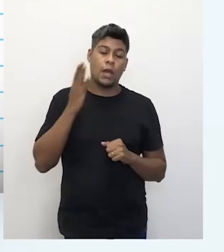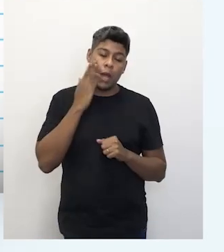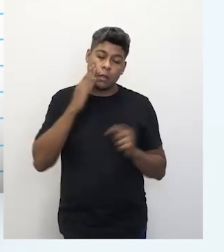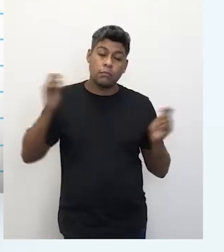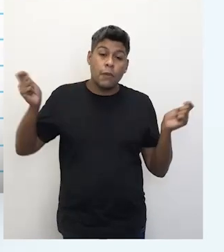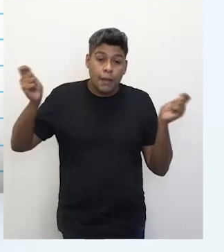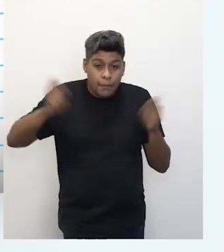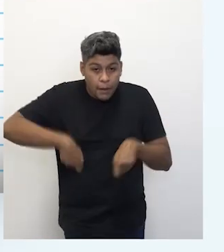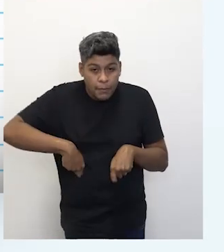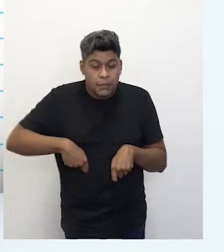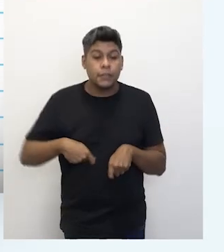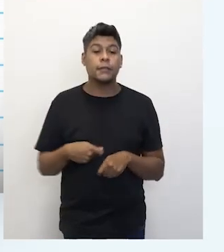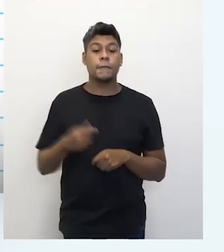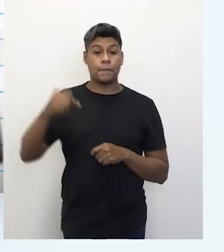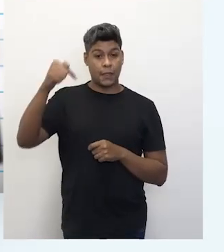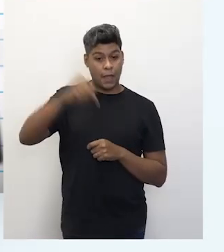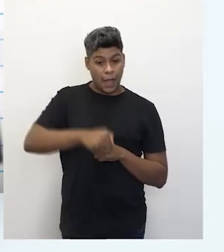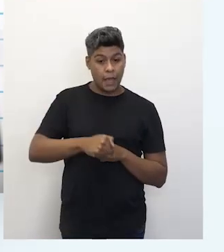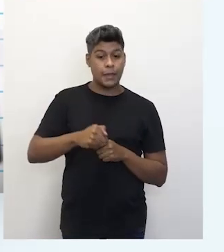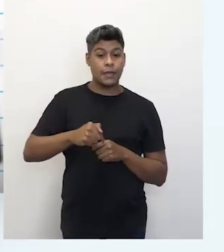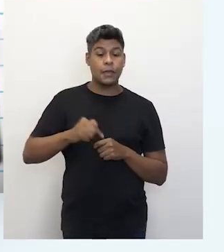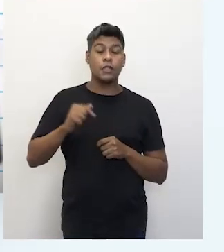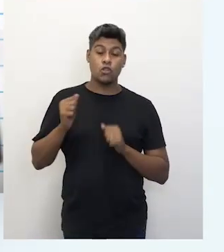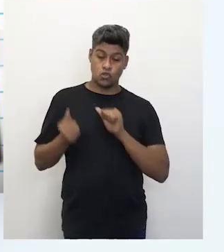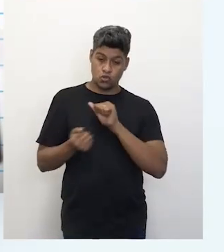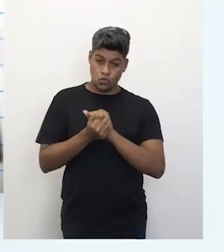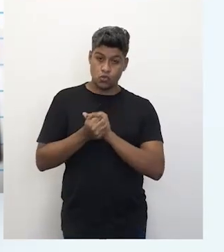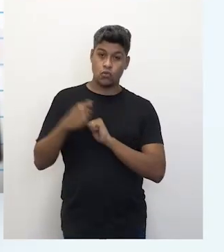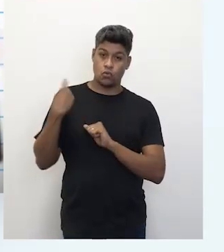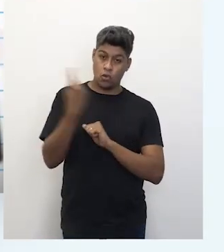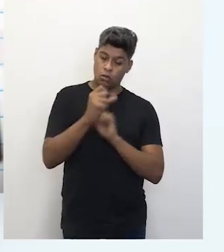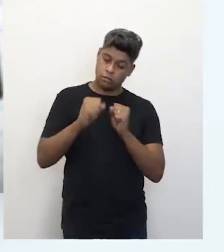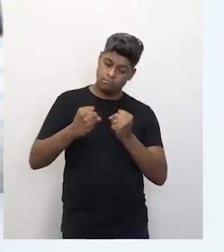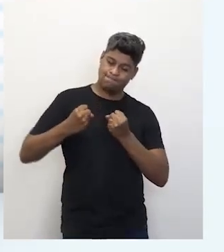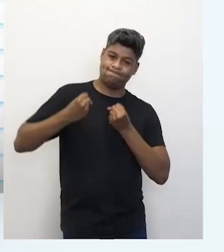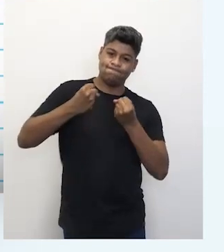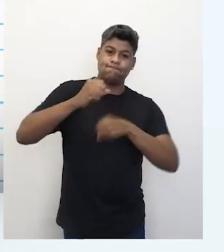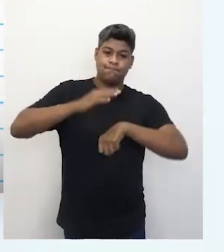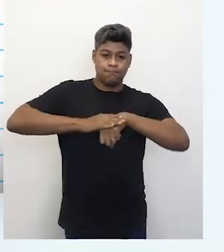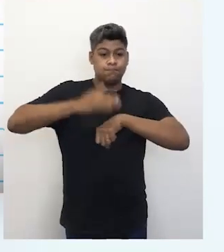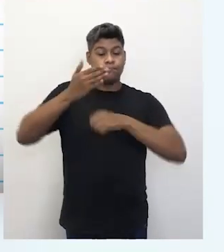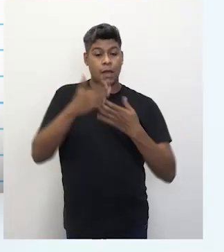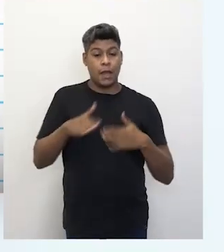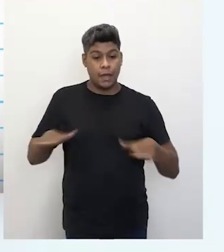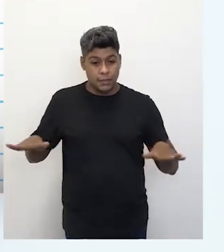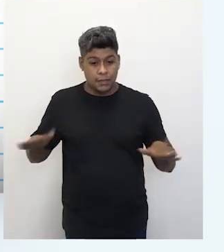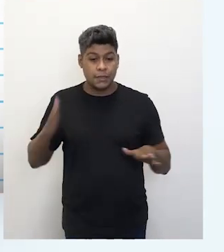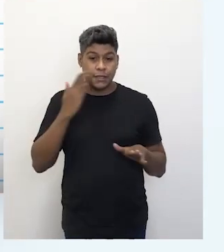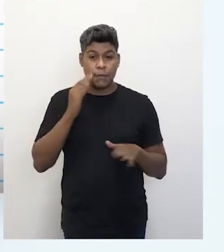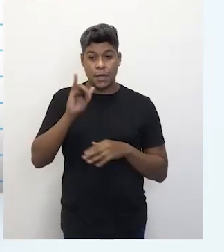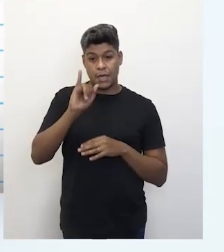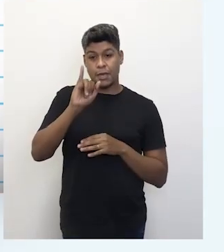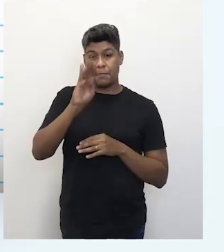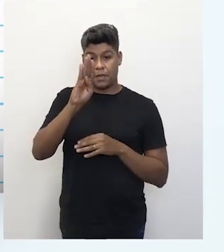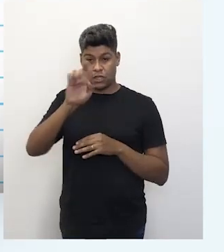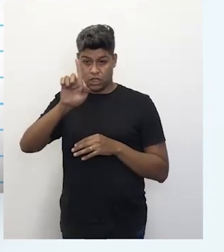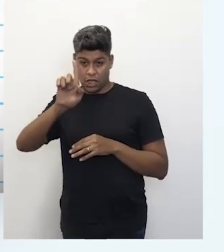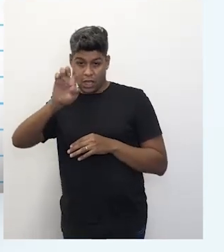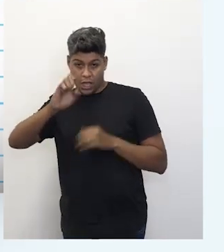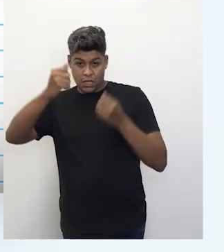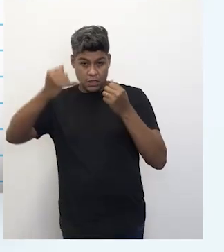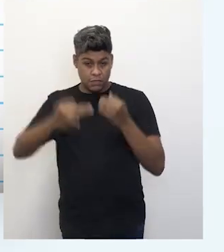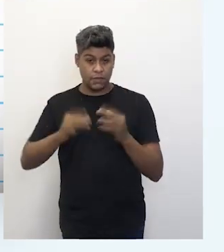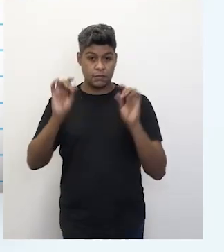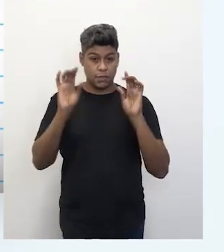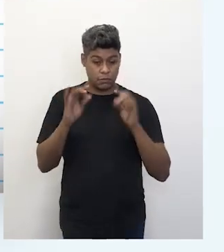da sua capacidade aqui vale a máxima de que juntos somos mais fortes É isso aí a série do IBGE explica especial